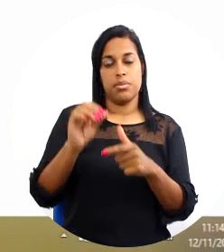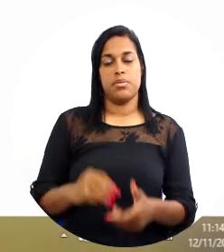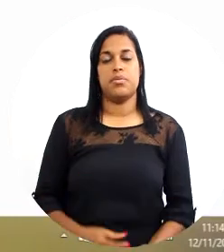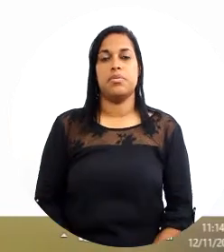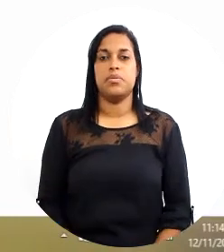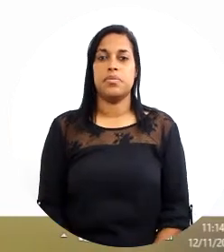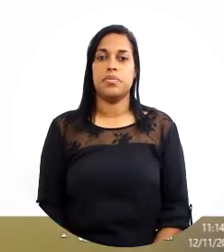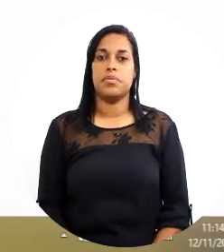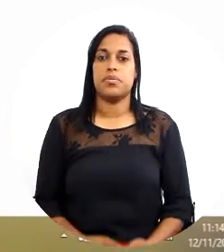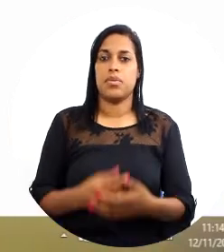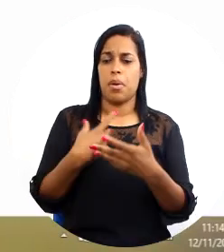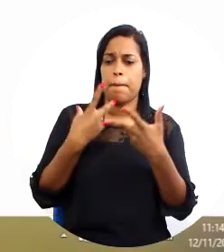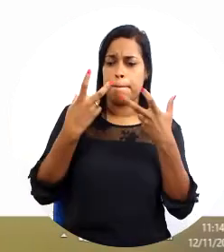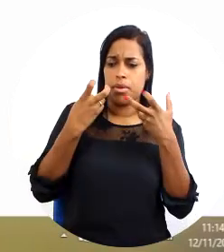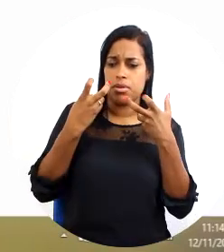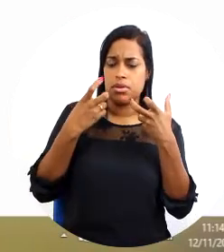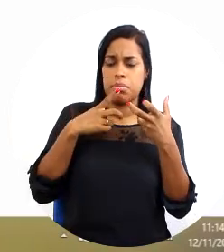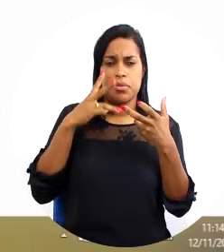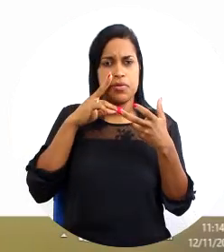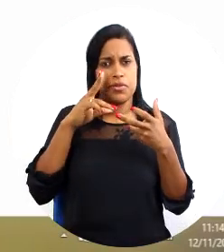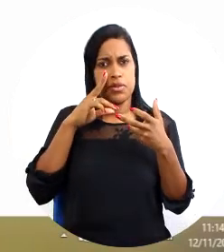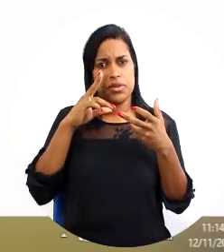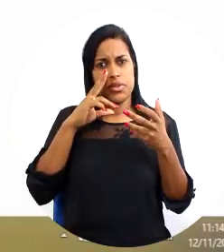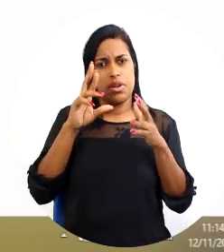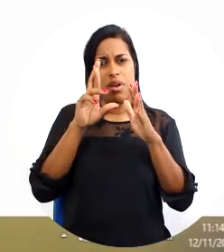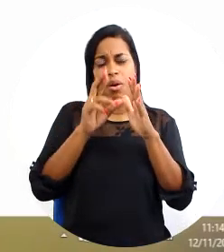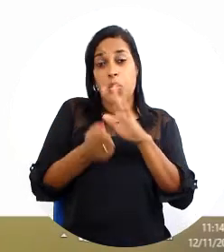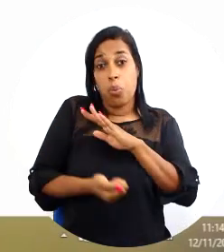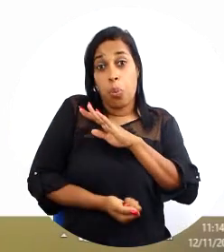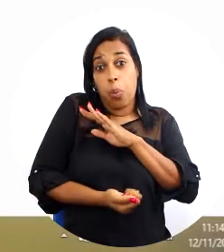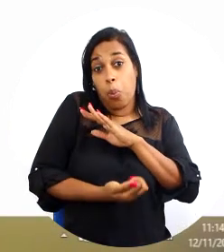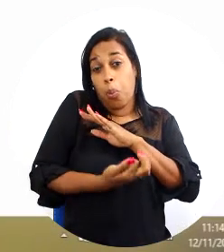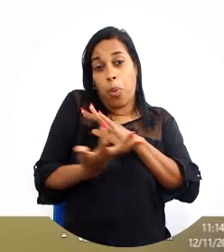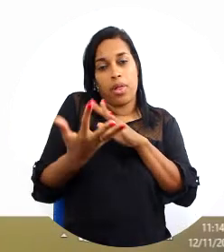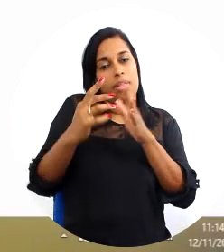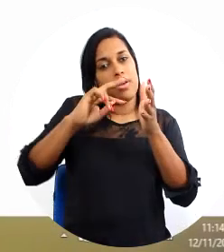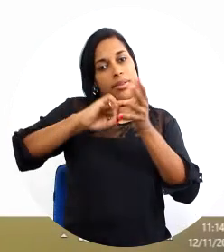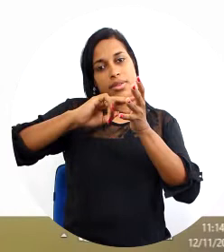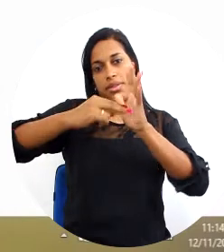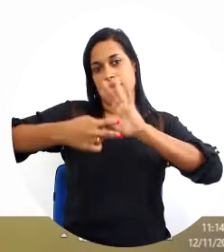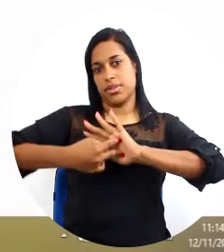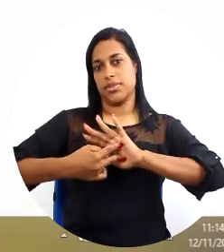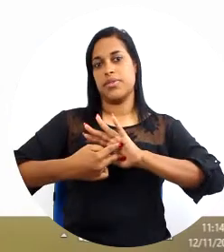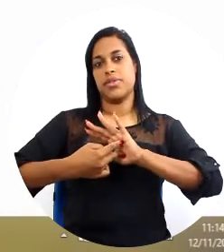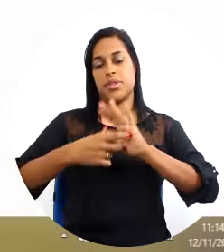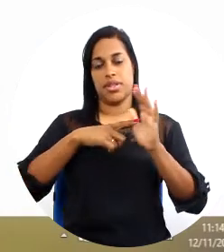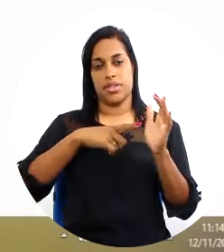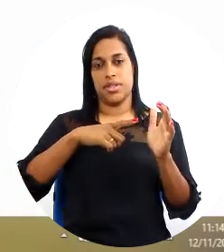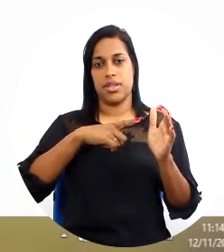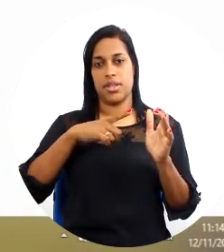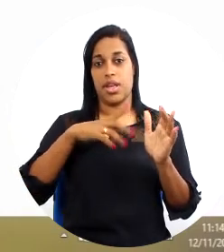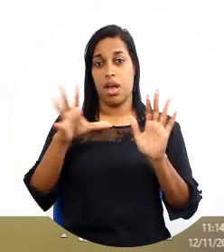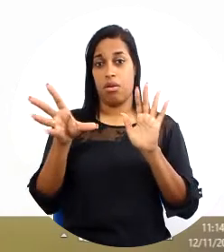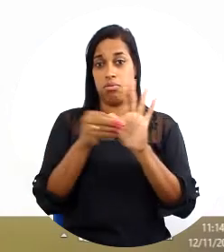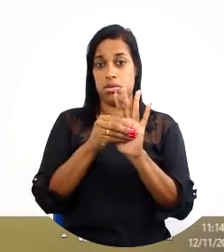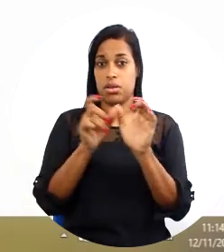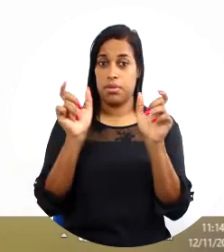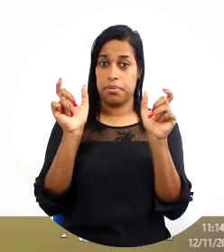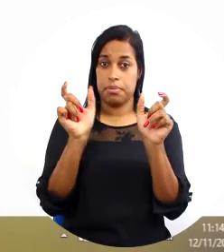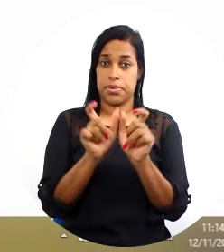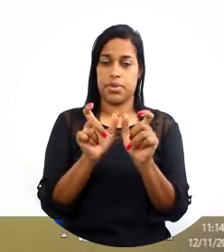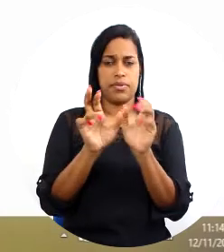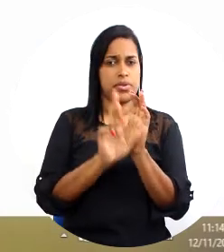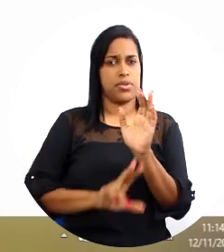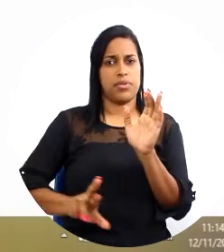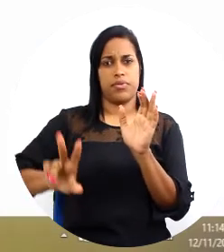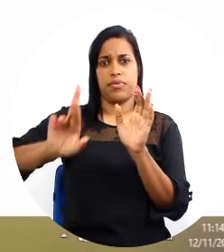então observa em solo a quantidade de sentidos que vem quando eu coloco a palavra com